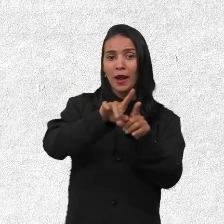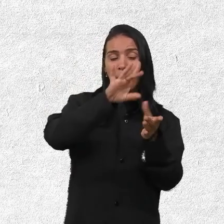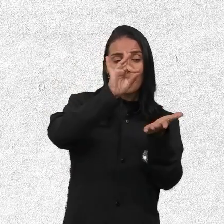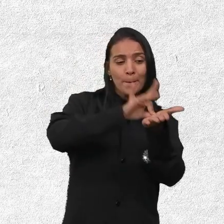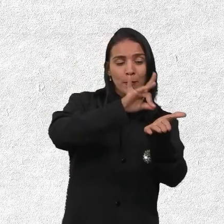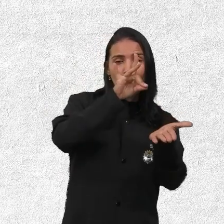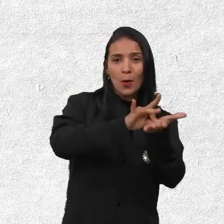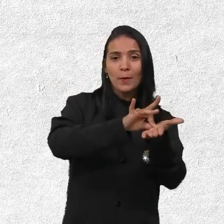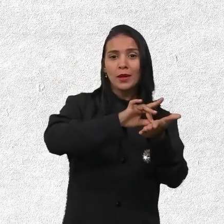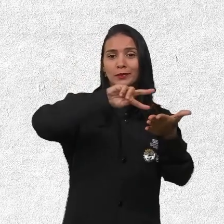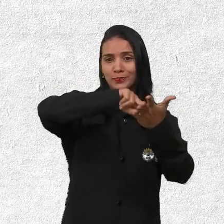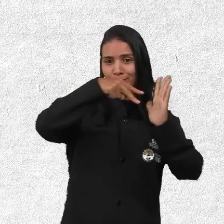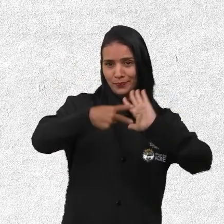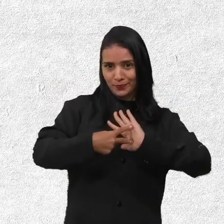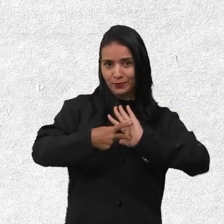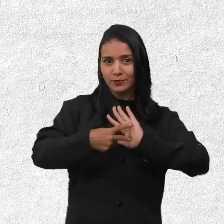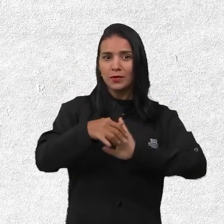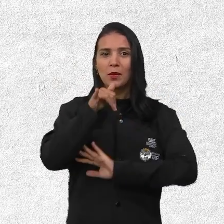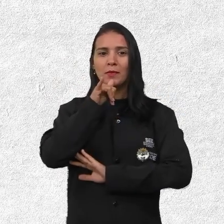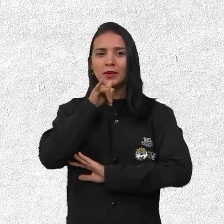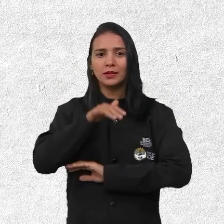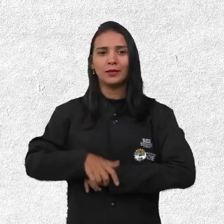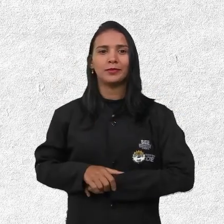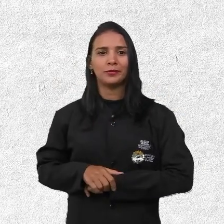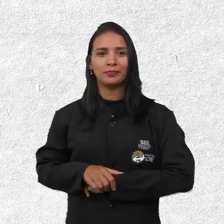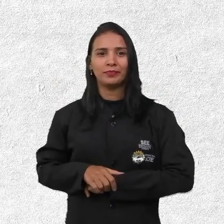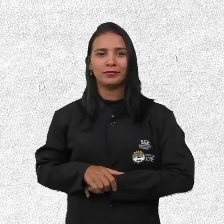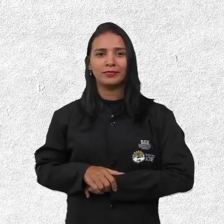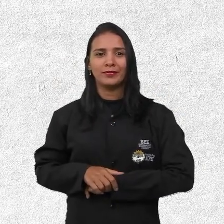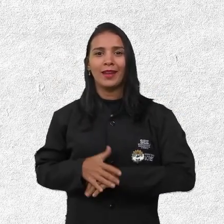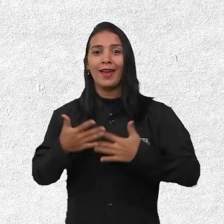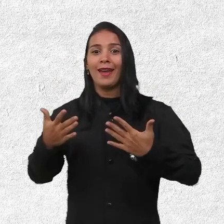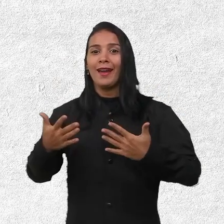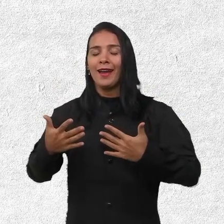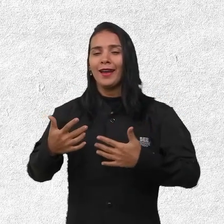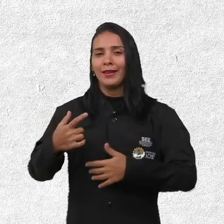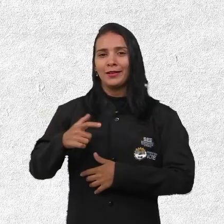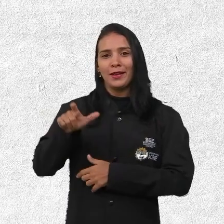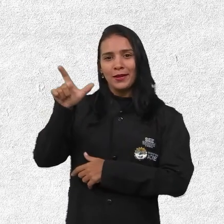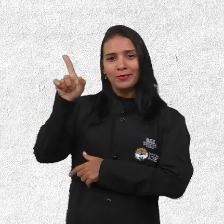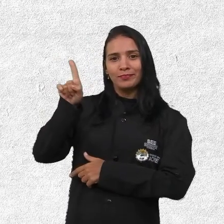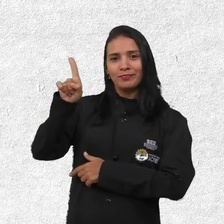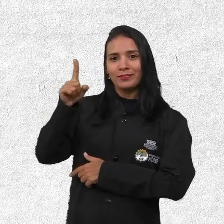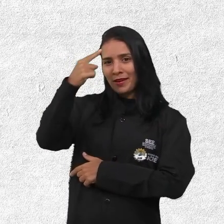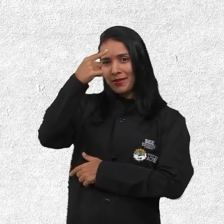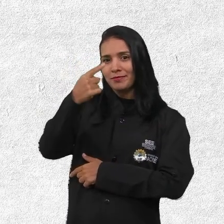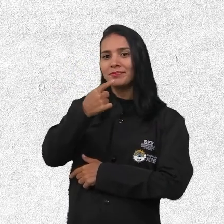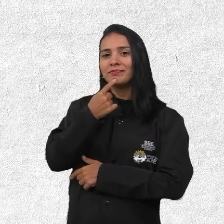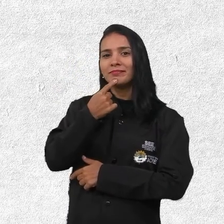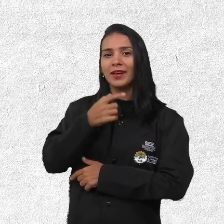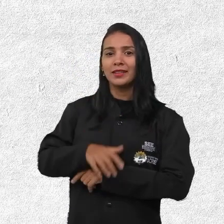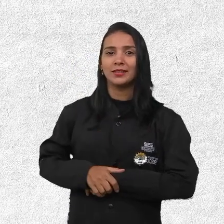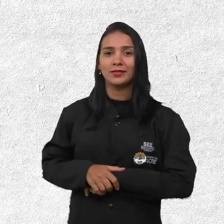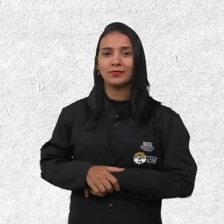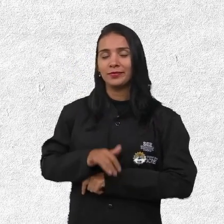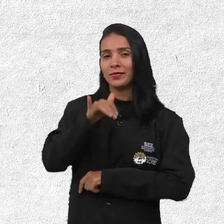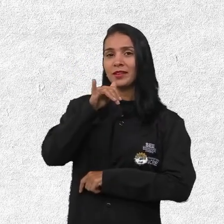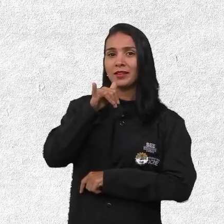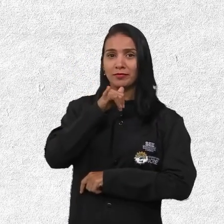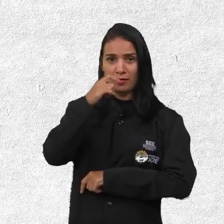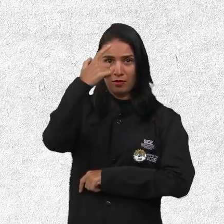ao lado. Tô morrendo de rir. Nossa, será que nessa imagem